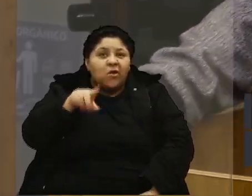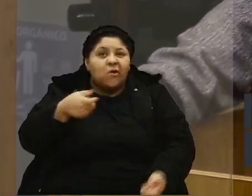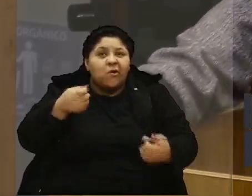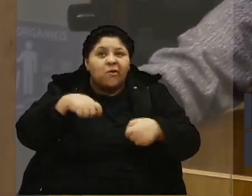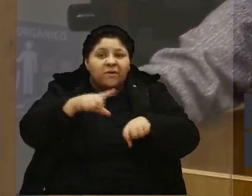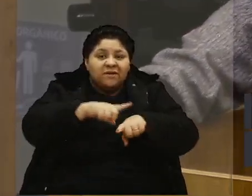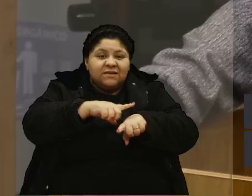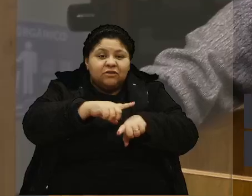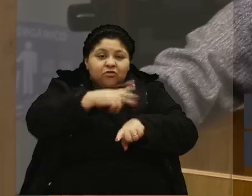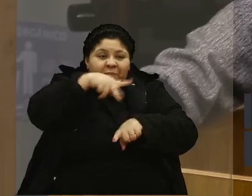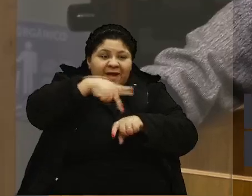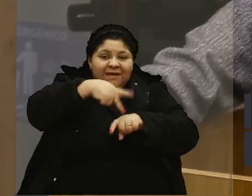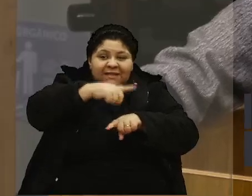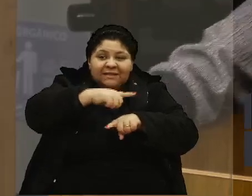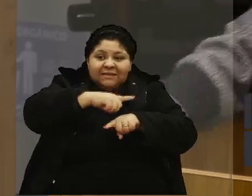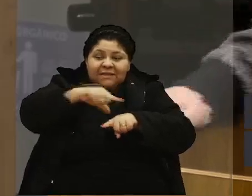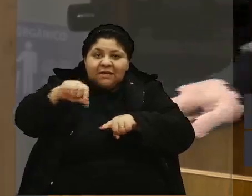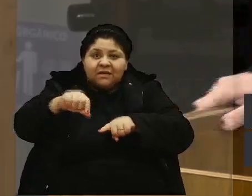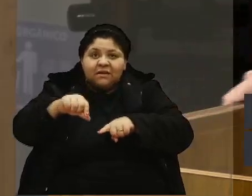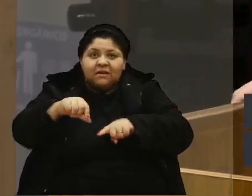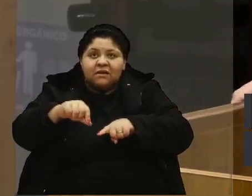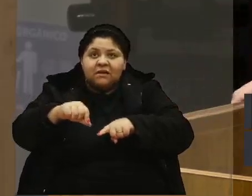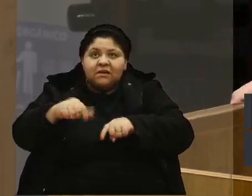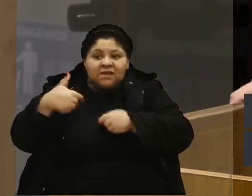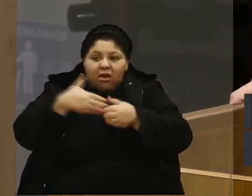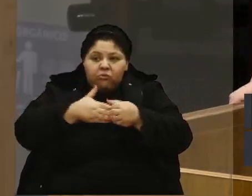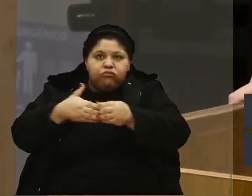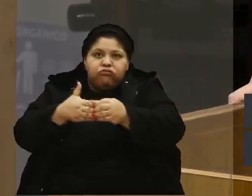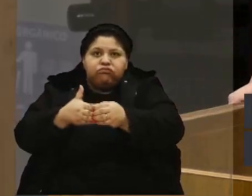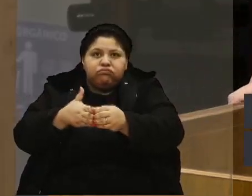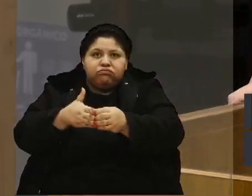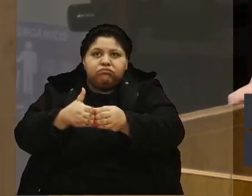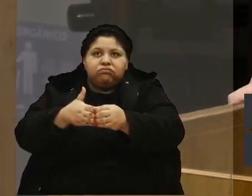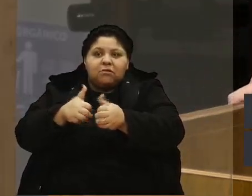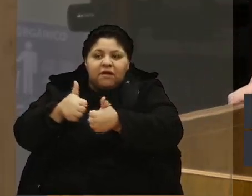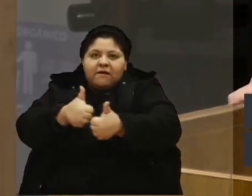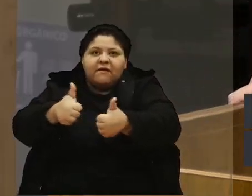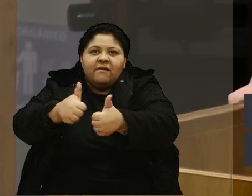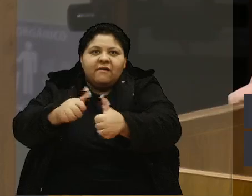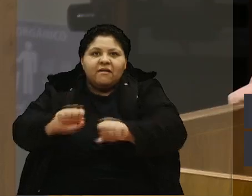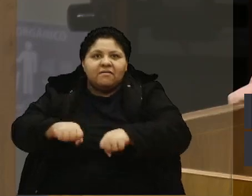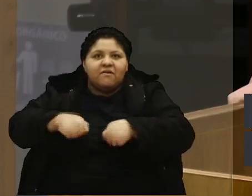seu país, que é perseguido, defender a redução do Estado.